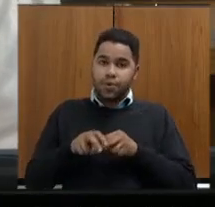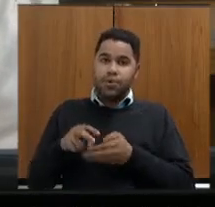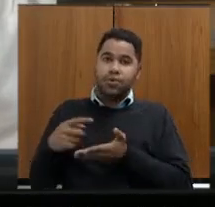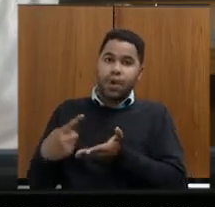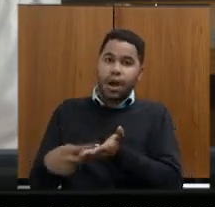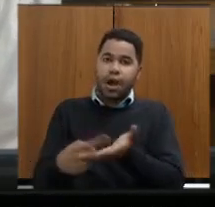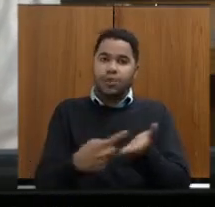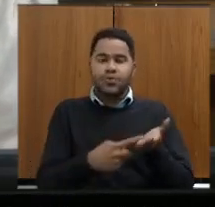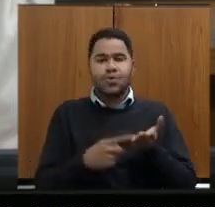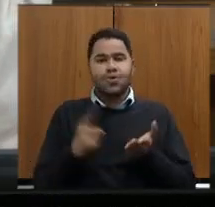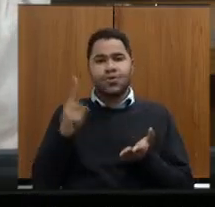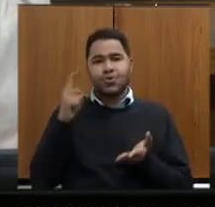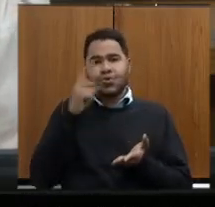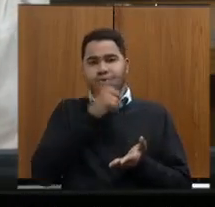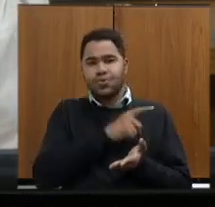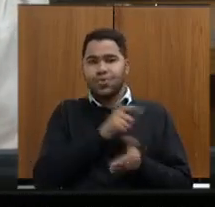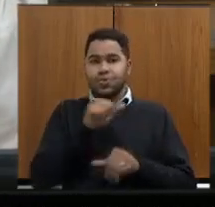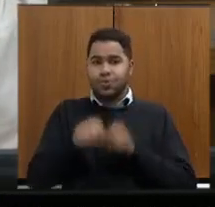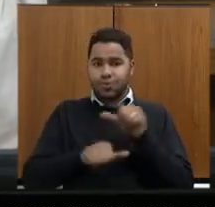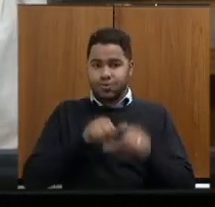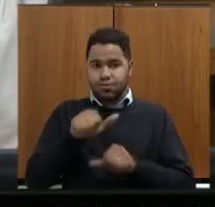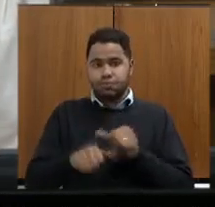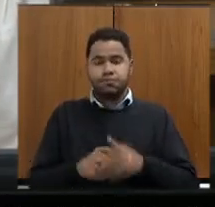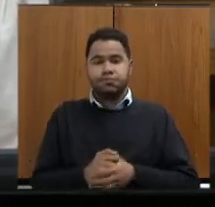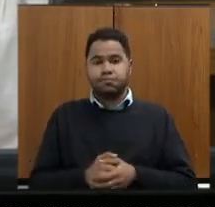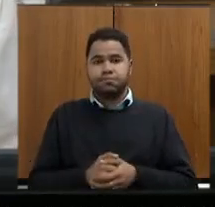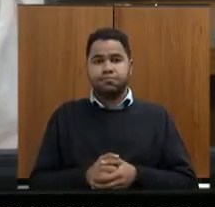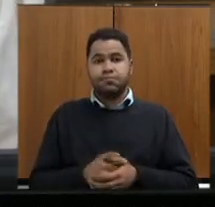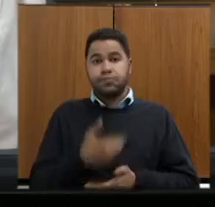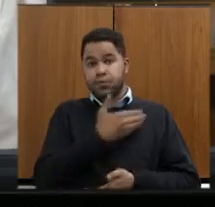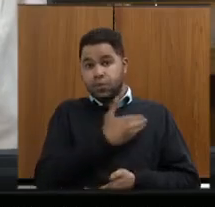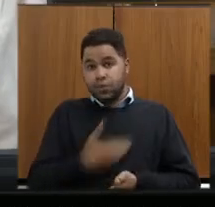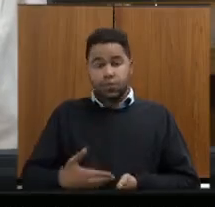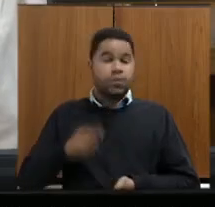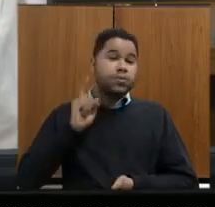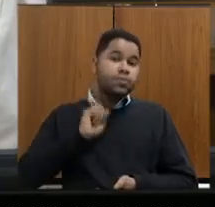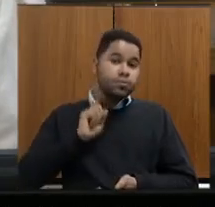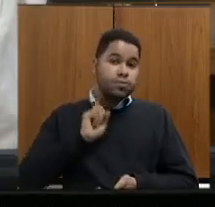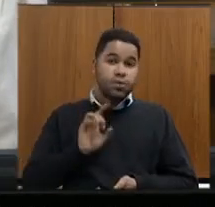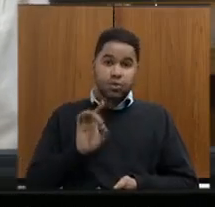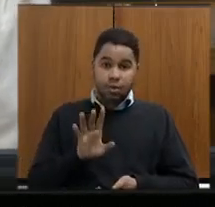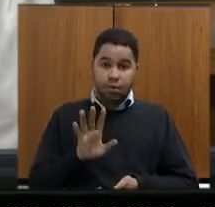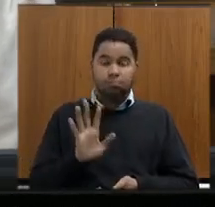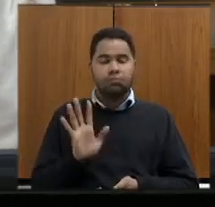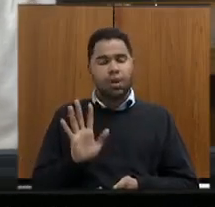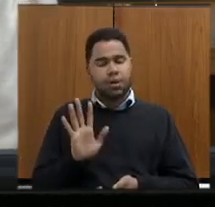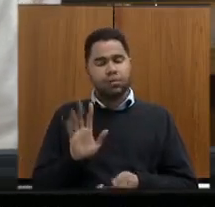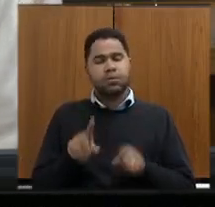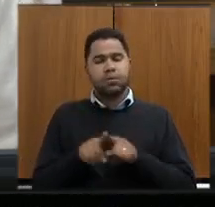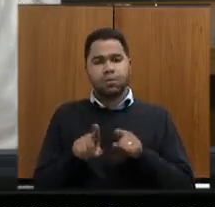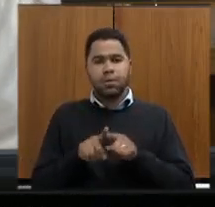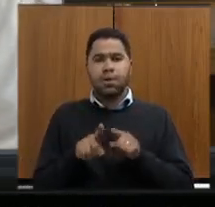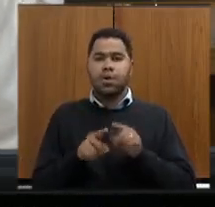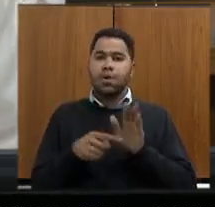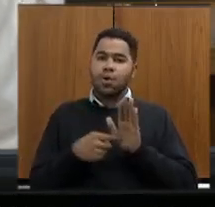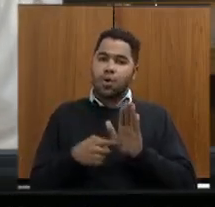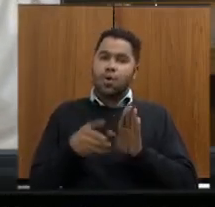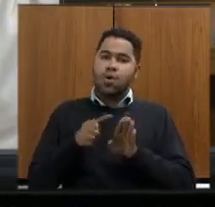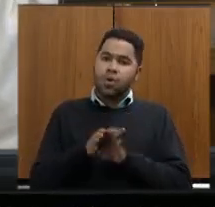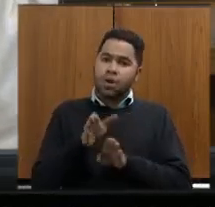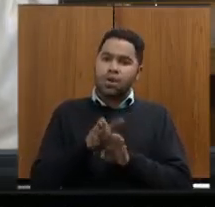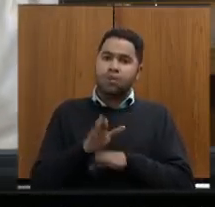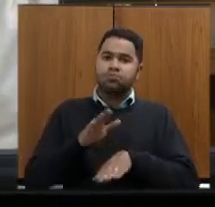acordos são tão difíceis de serem mudade ensinar algo que o governo de Minas sua faz não é uma orientação uma definição que os